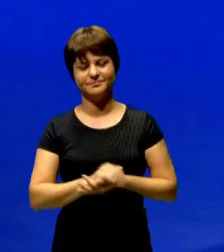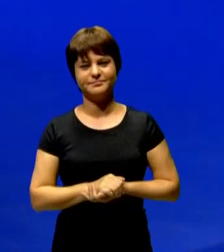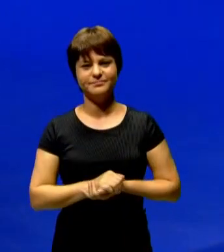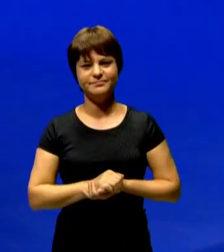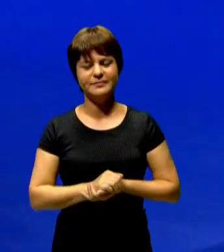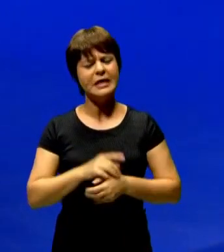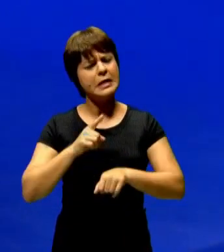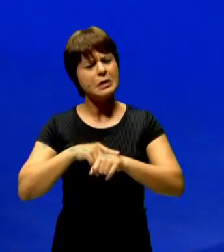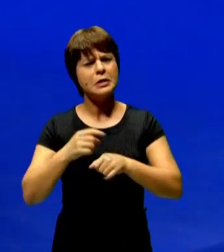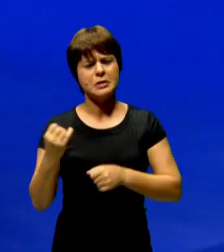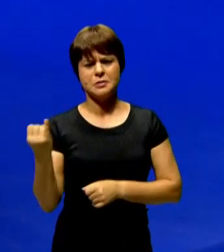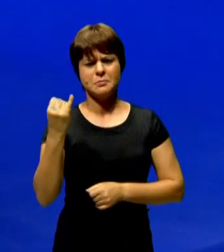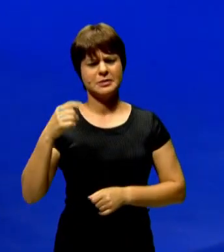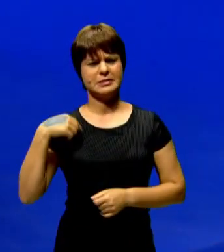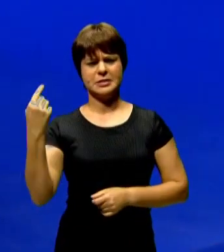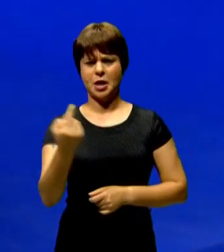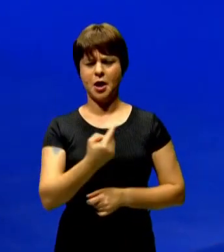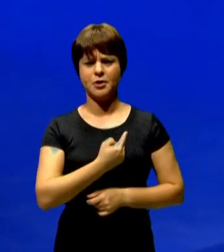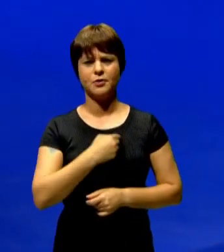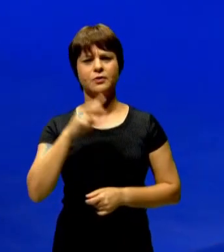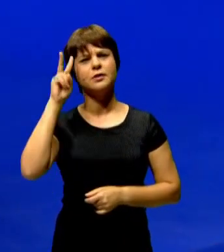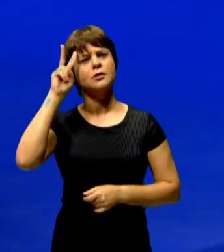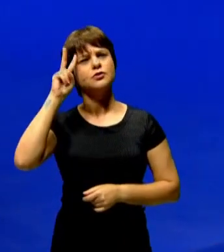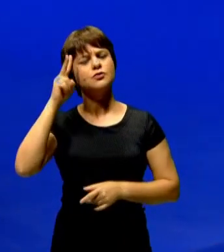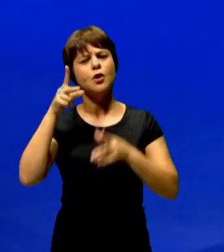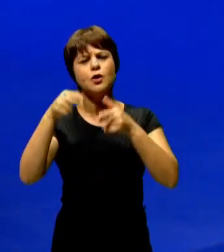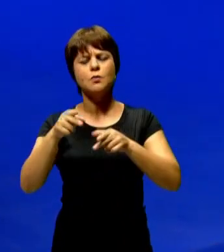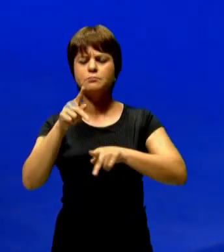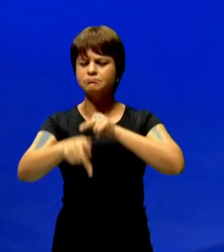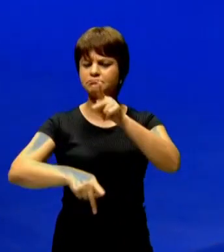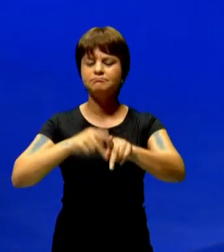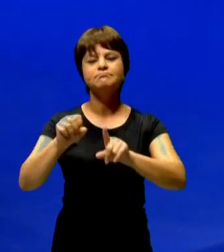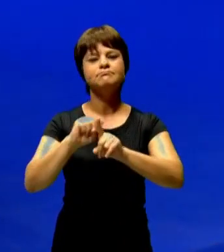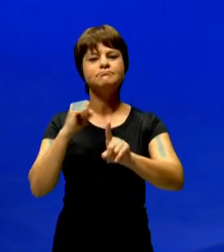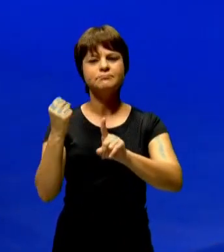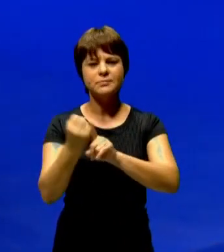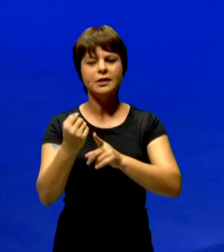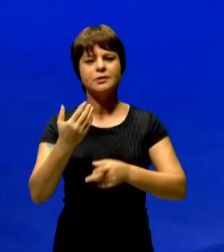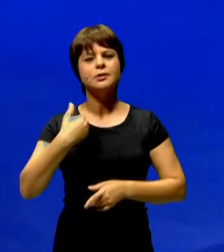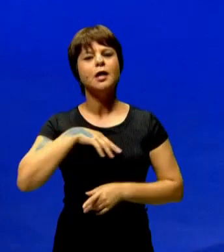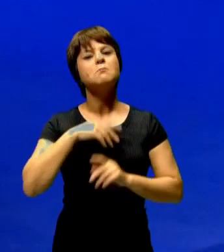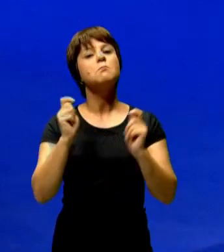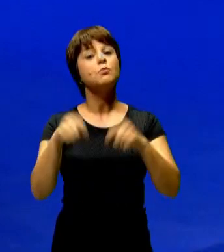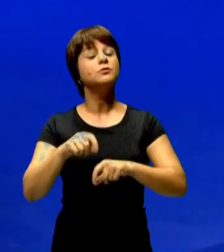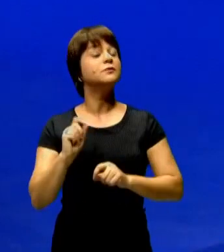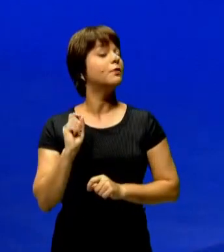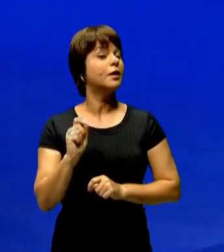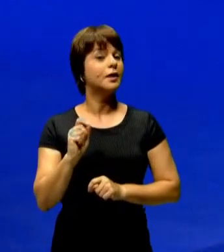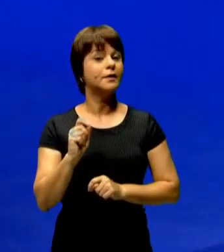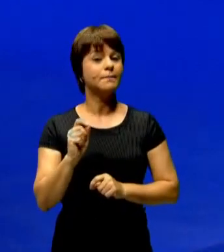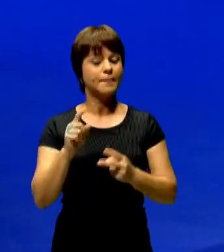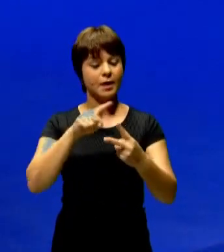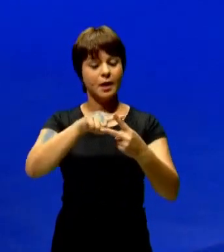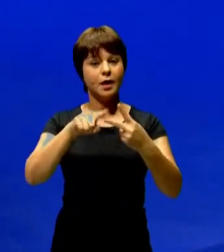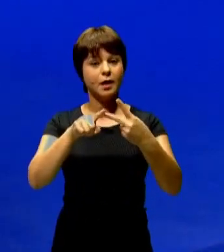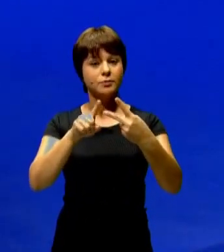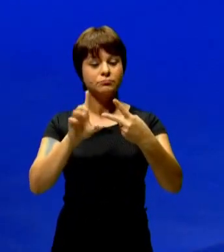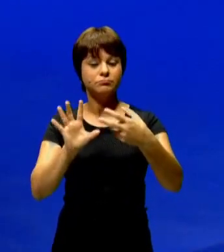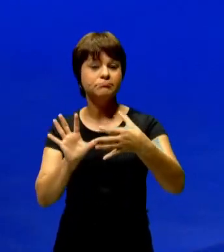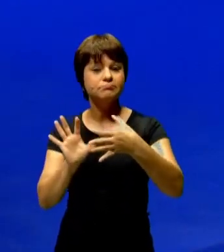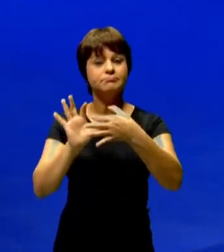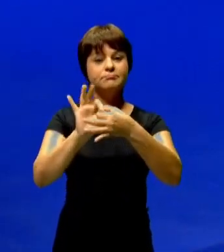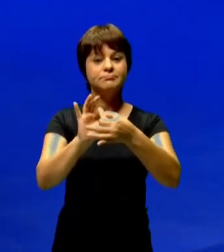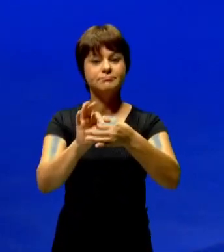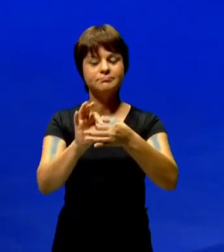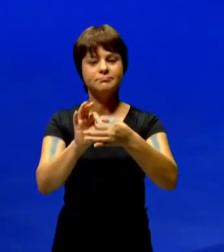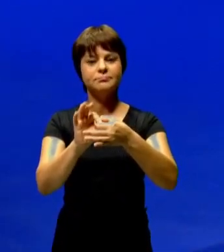momento importante da nossa história enquanto seres humanos, e só assim é possível, é quando essas duas histórias se